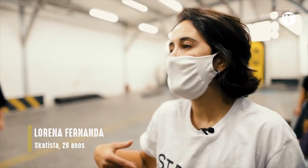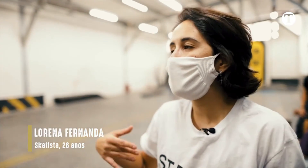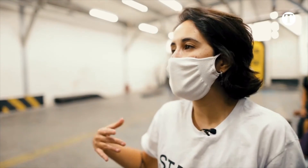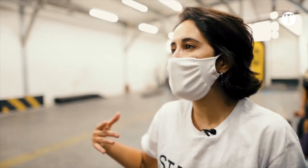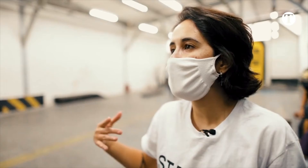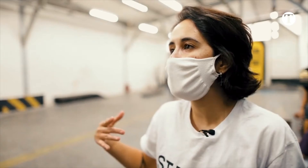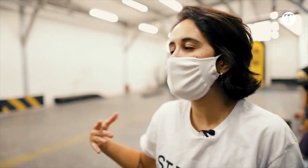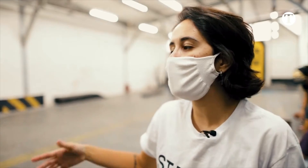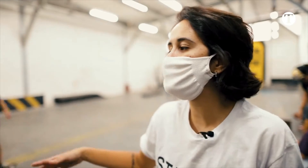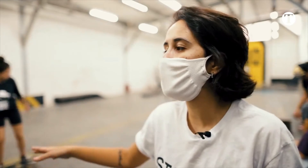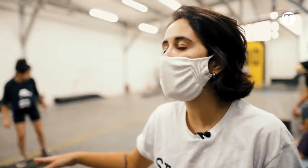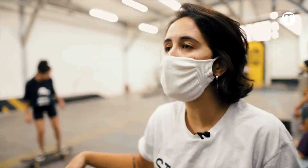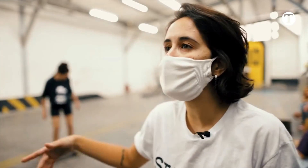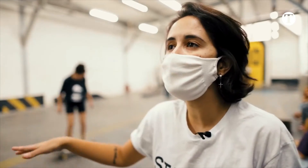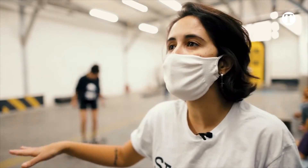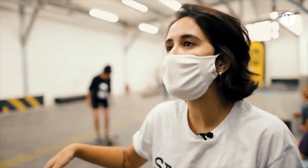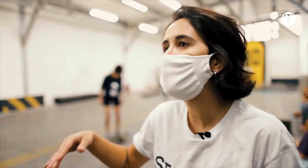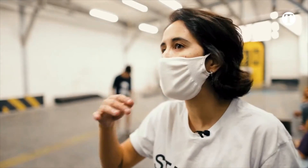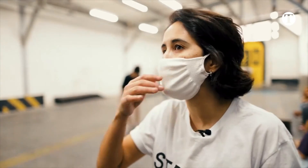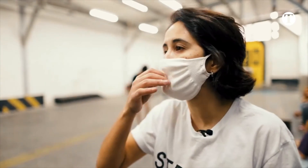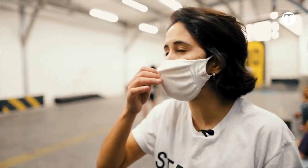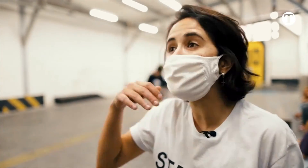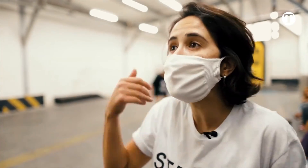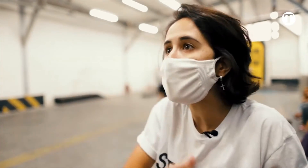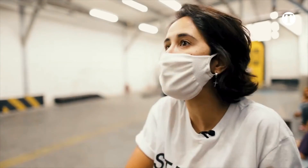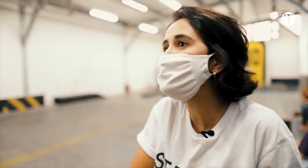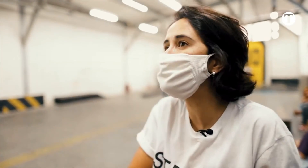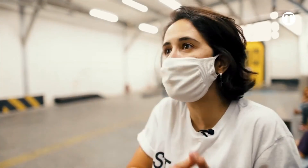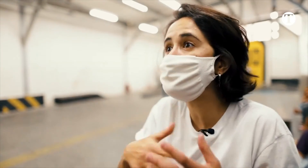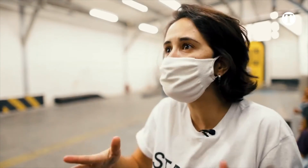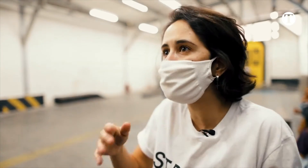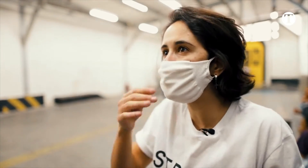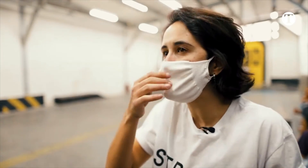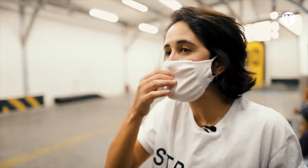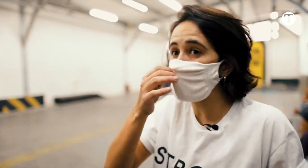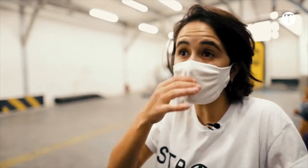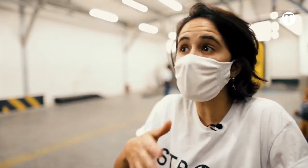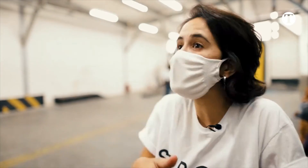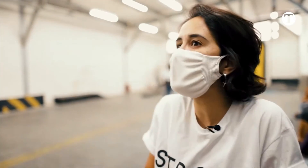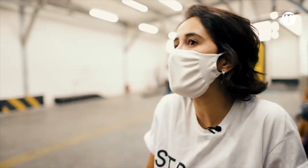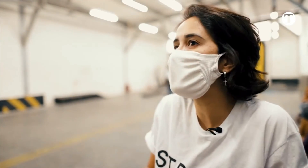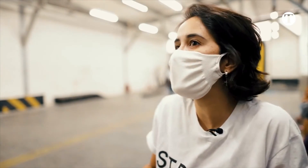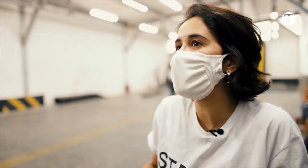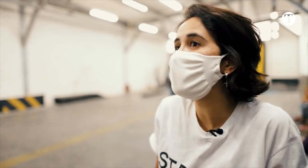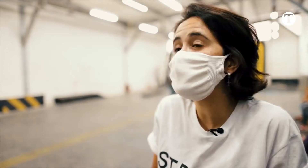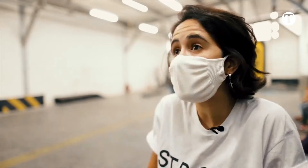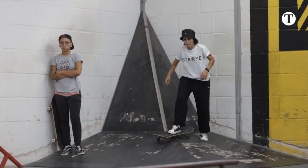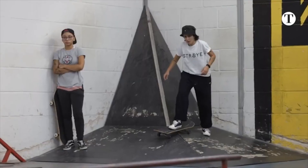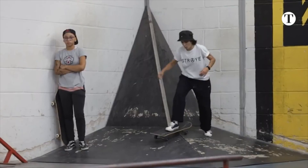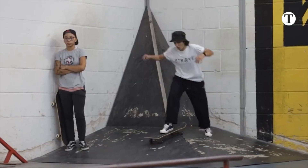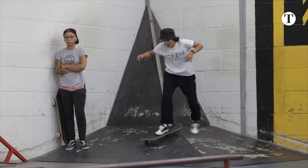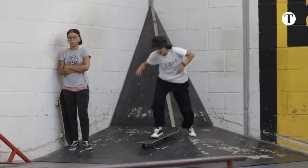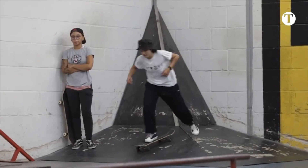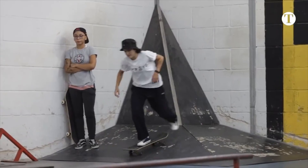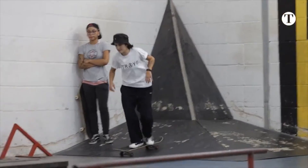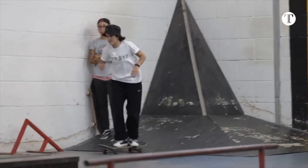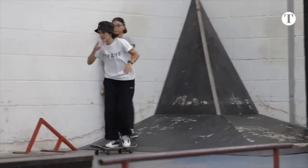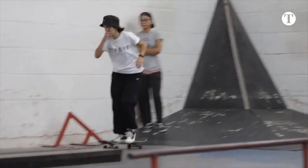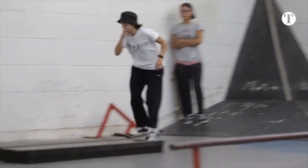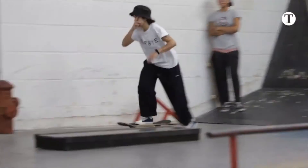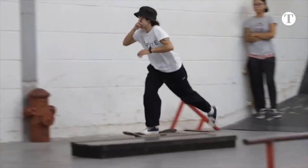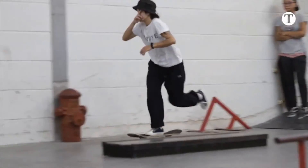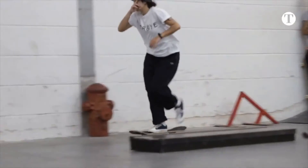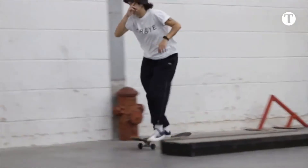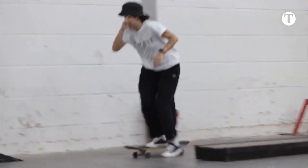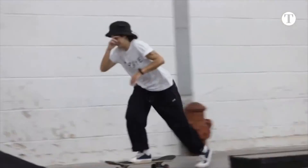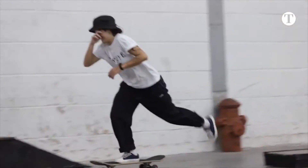vi, nossa, é homem, não vou andar perto. Eu sempre encarei de frente e fui, porque eu queria aquilo, eu gostava, eu amava skate, eu amo